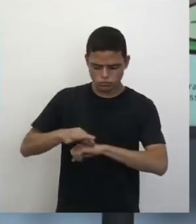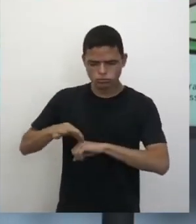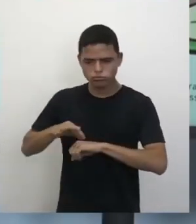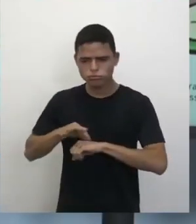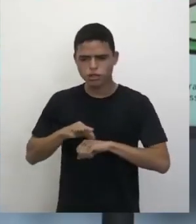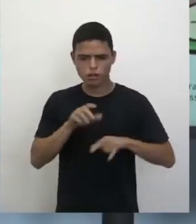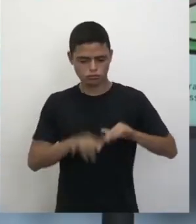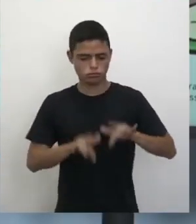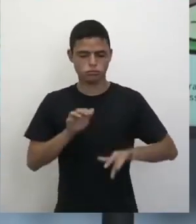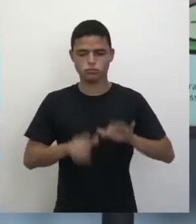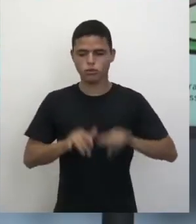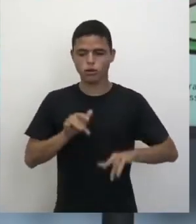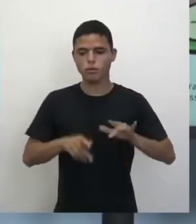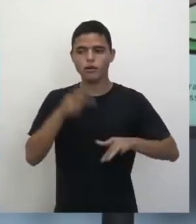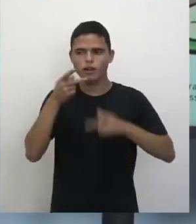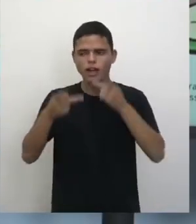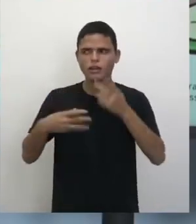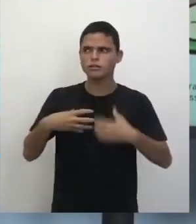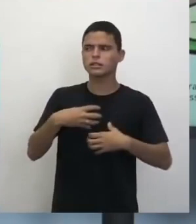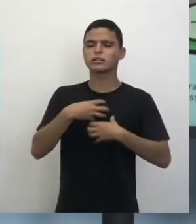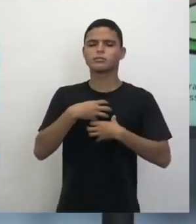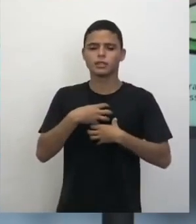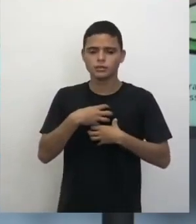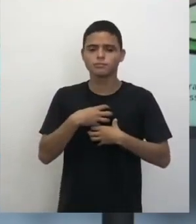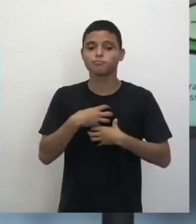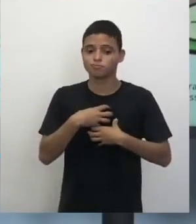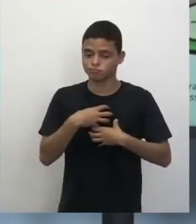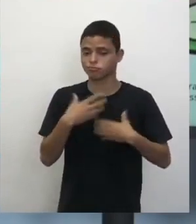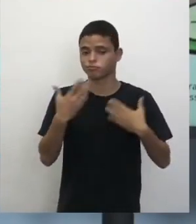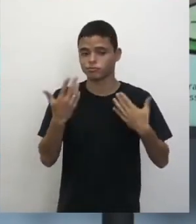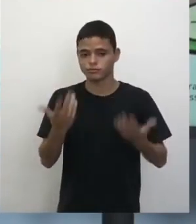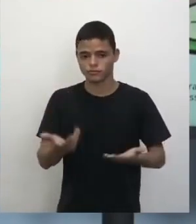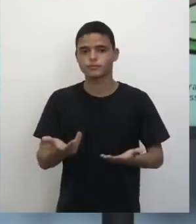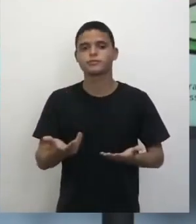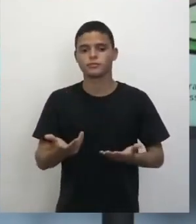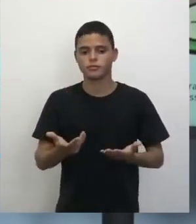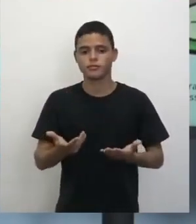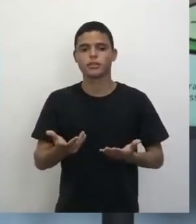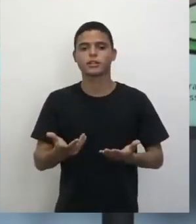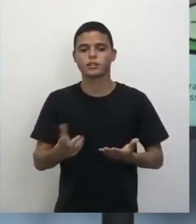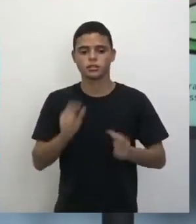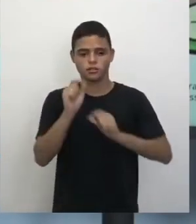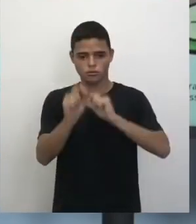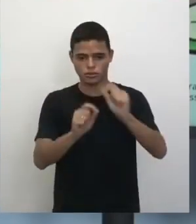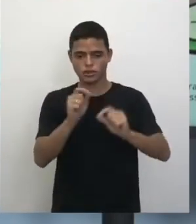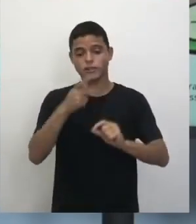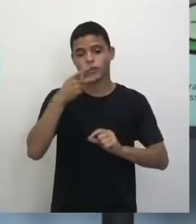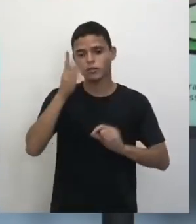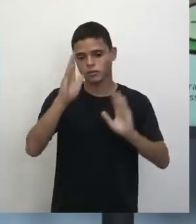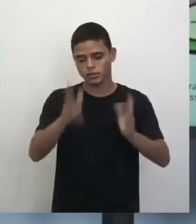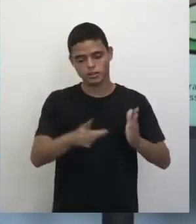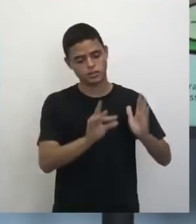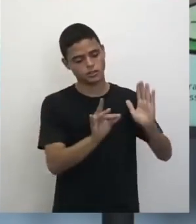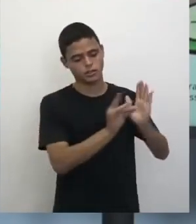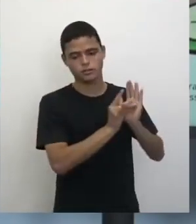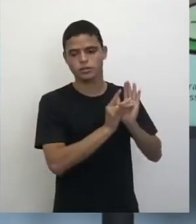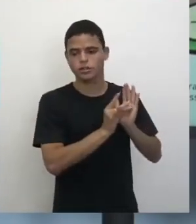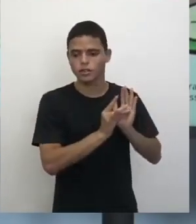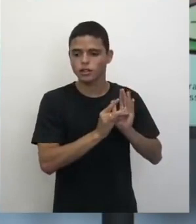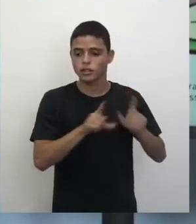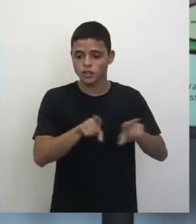Joaninha falando, Joaninha tendo sentimentos. Ó, essa parte é a parte que nós falamos da personificação. Aí na questão